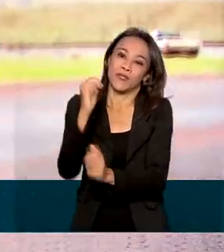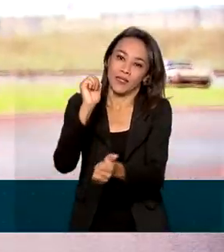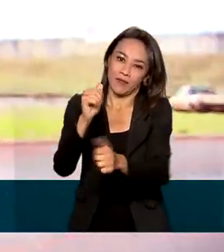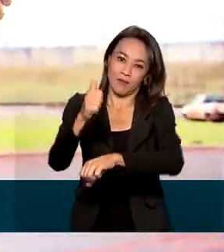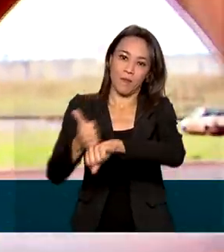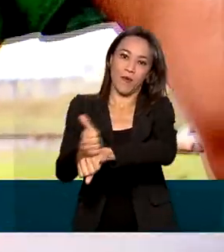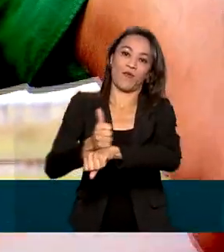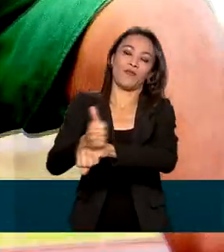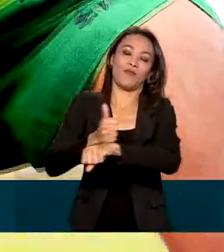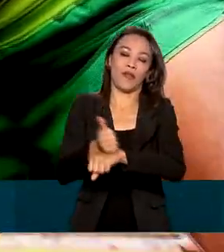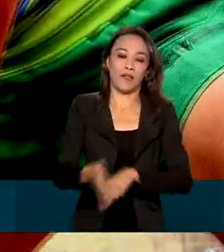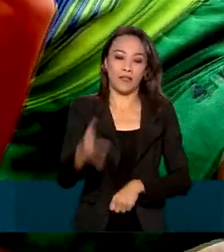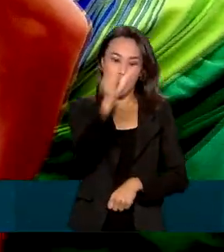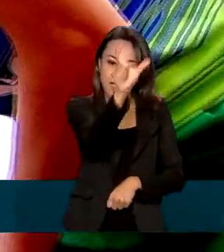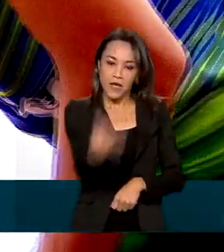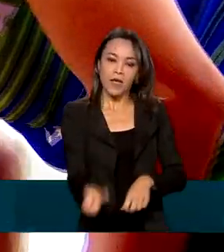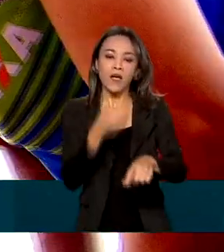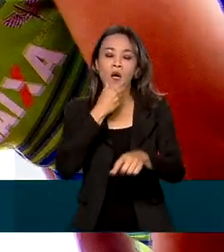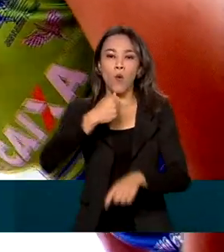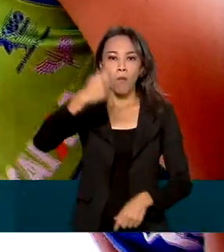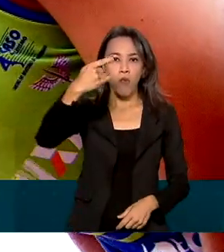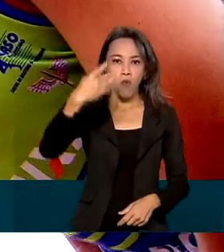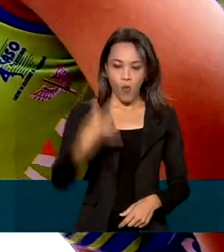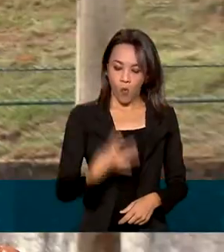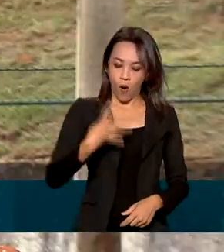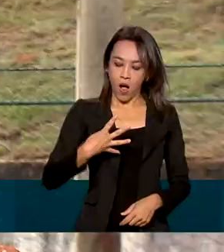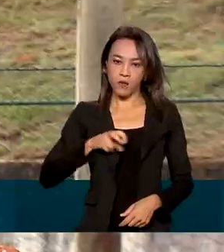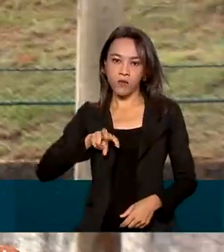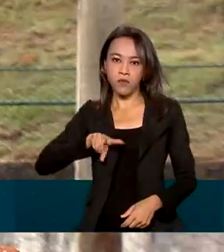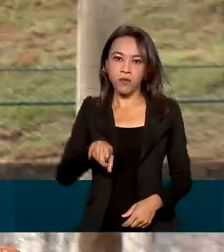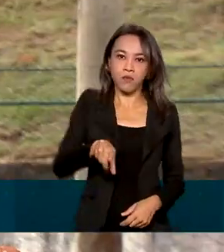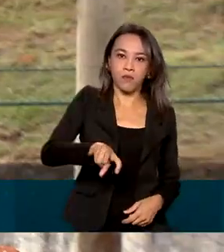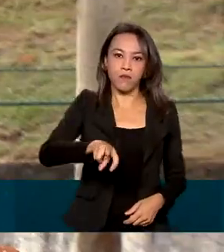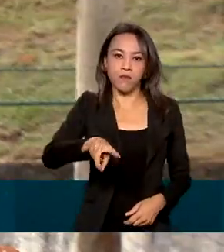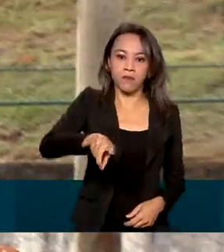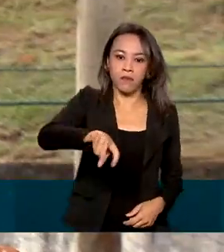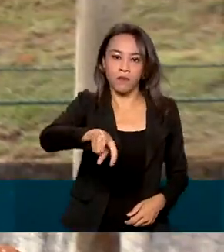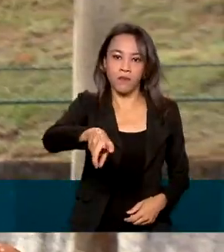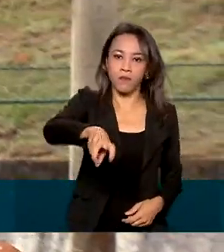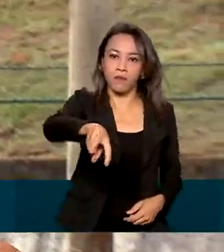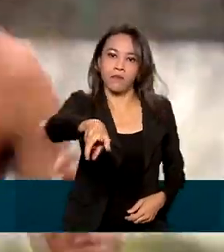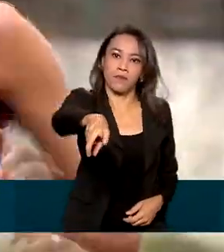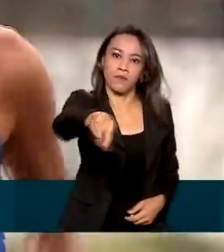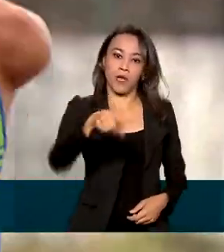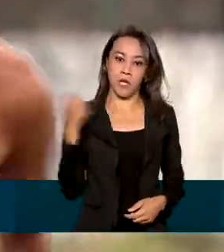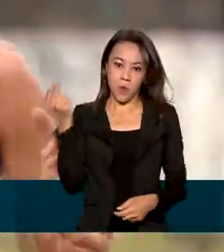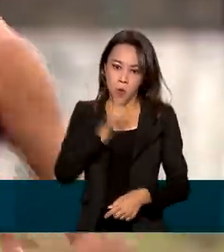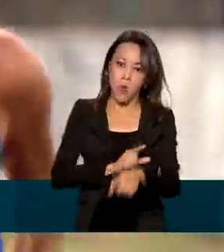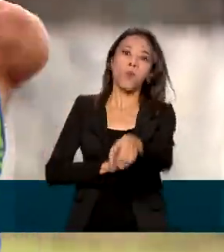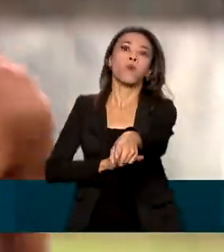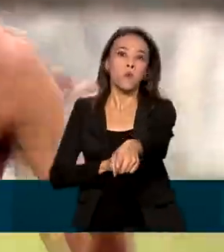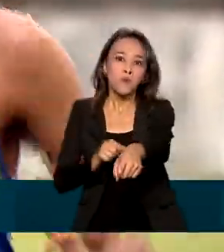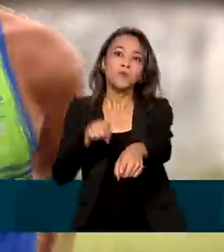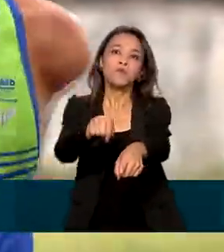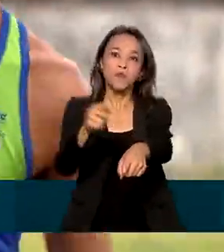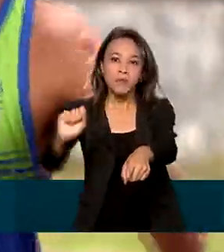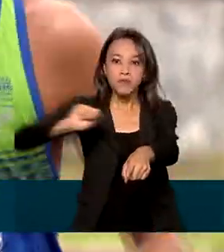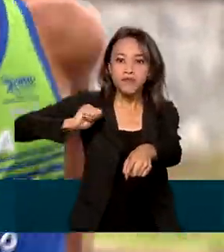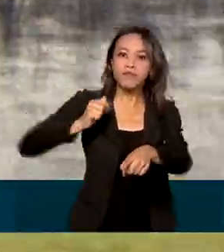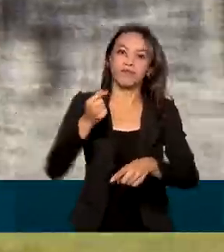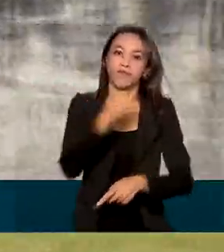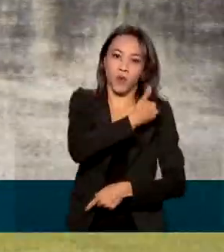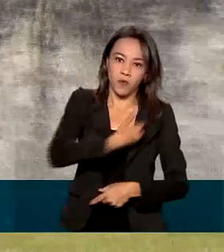do Brasil Caio Bonfim quarto colocado na marcha atlética nos jogos do rio-2016 está entre os atletas bolsistas